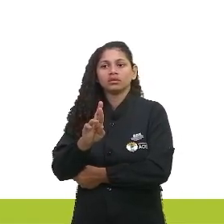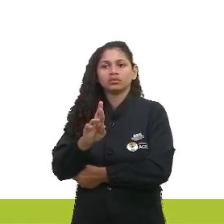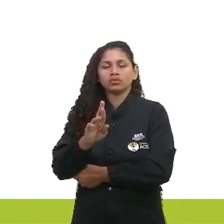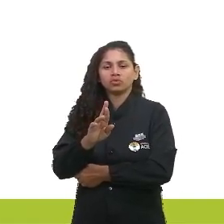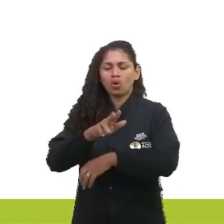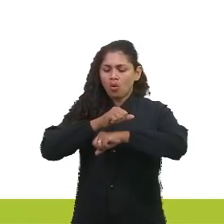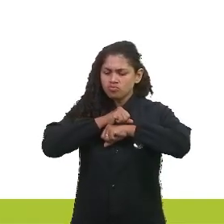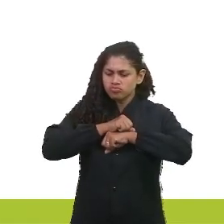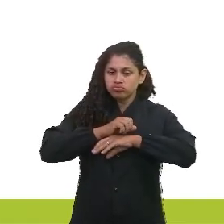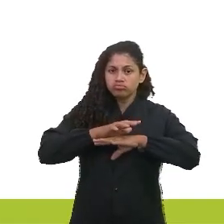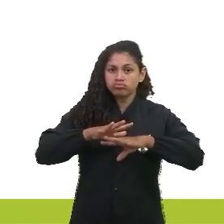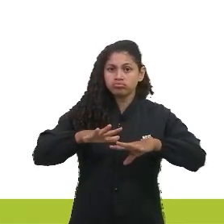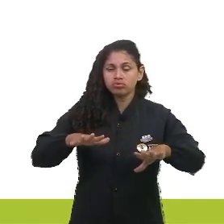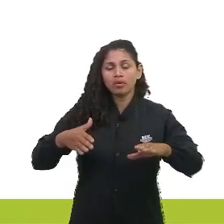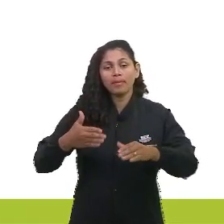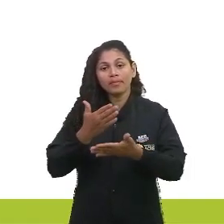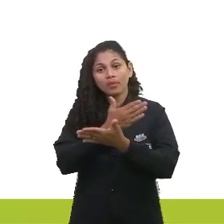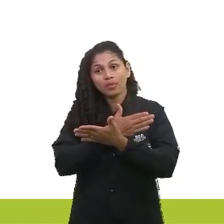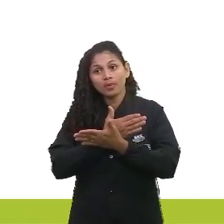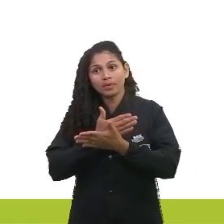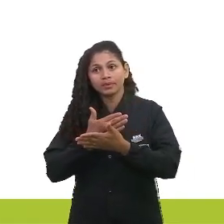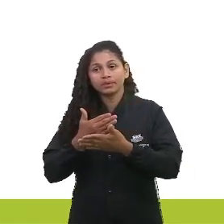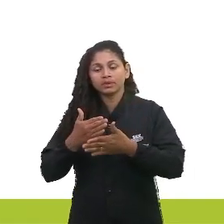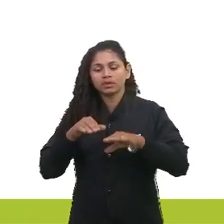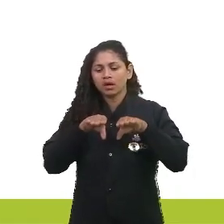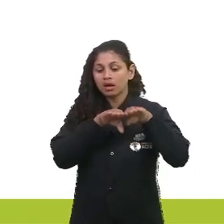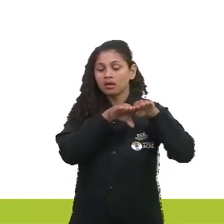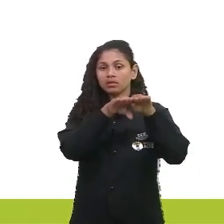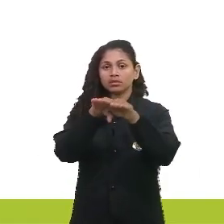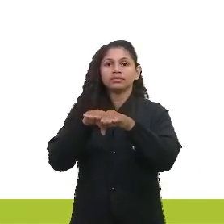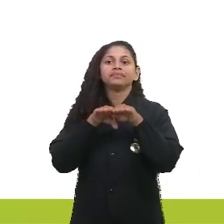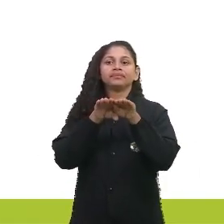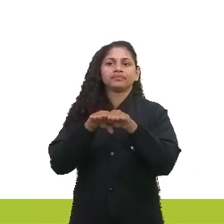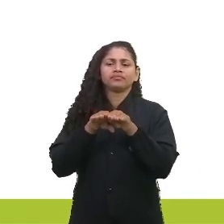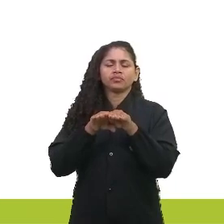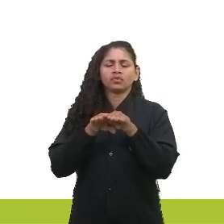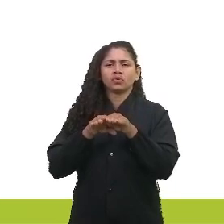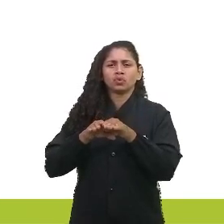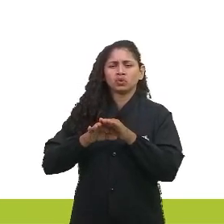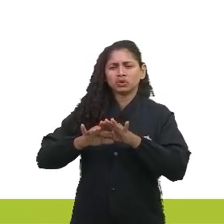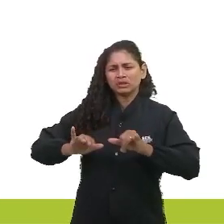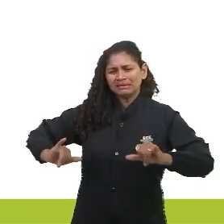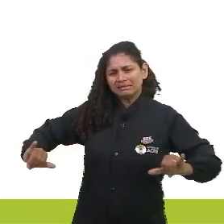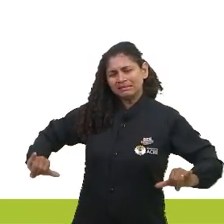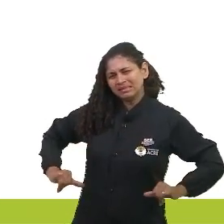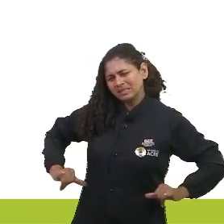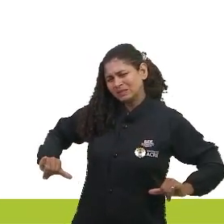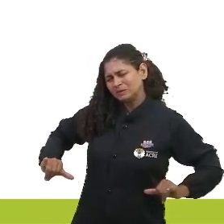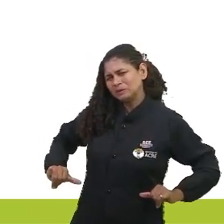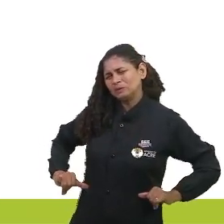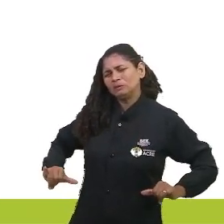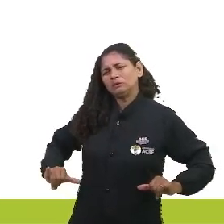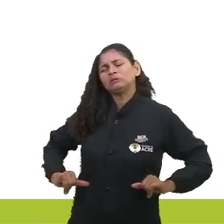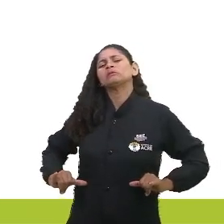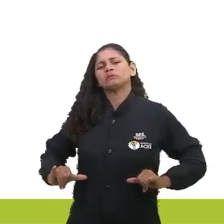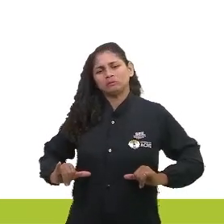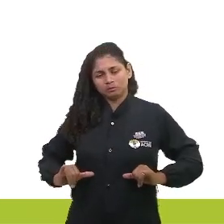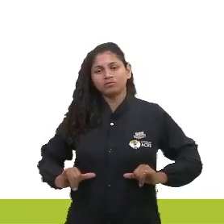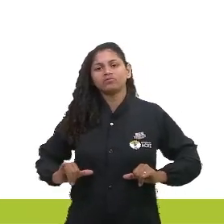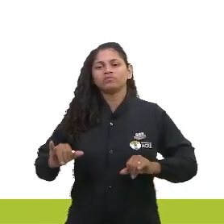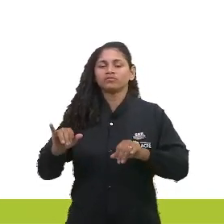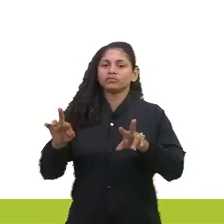do princípio da igualdade na consideração da dor e do sofrimento para atender aos interesses e